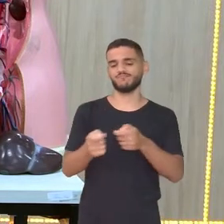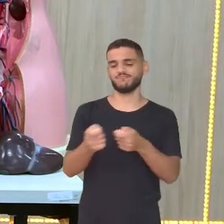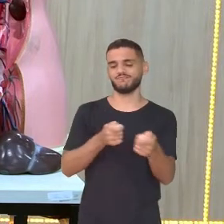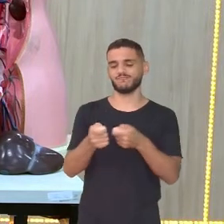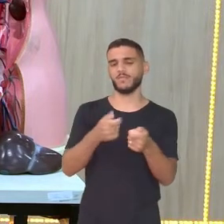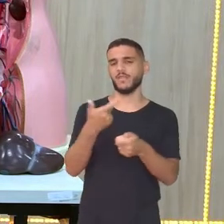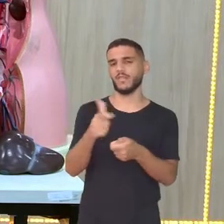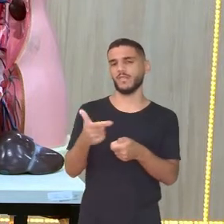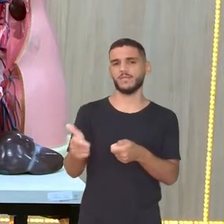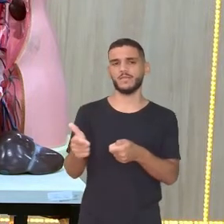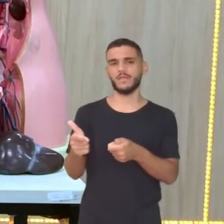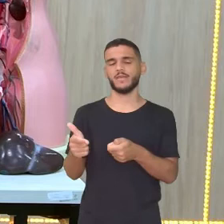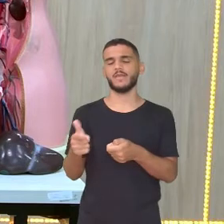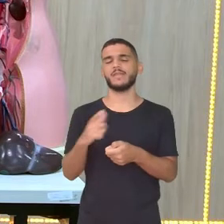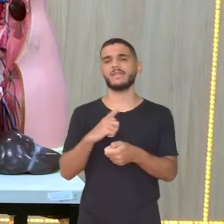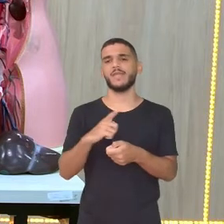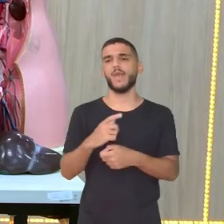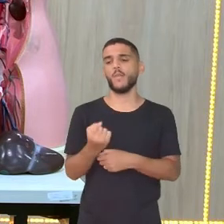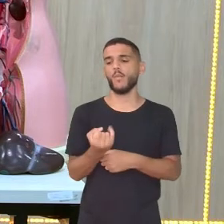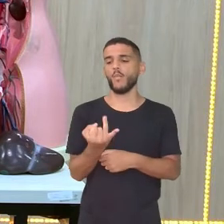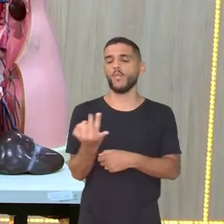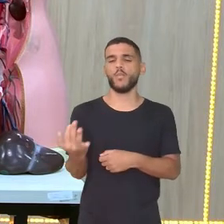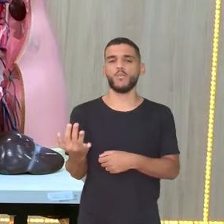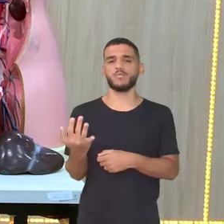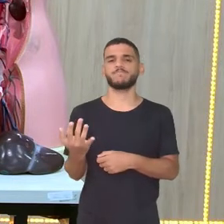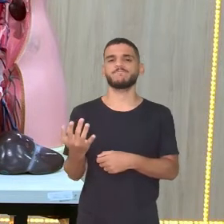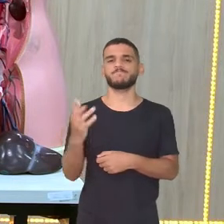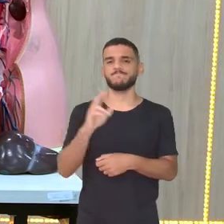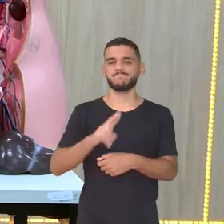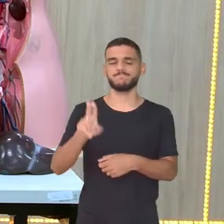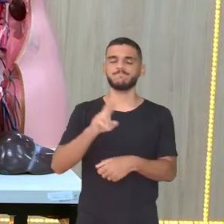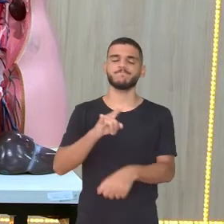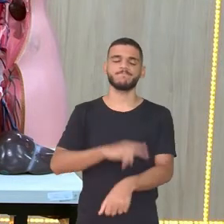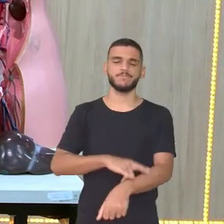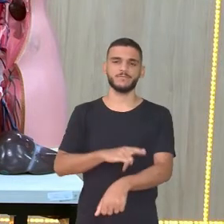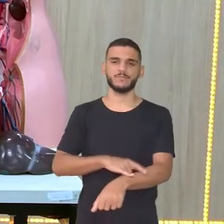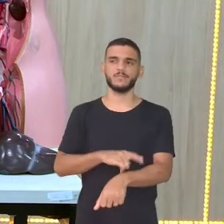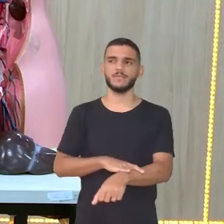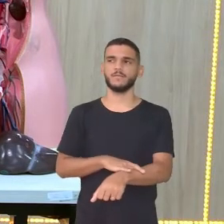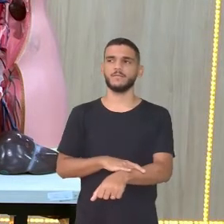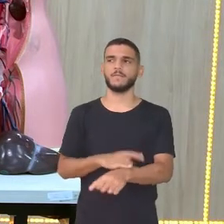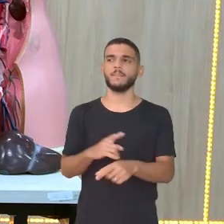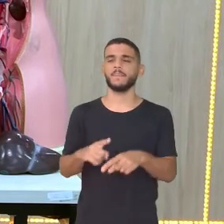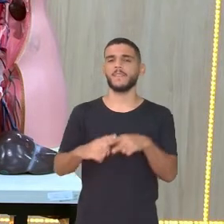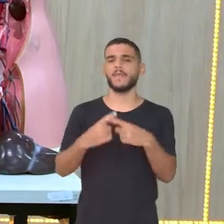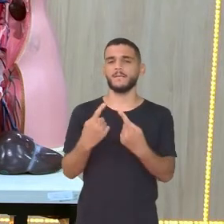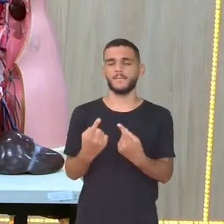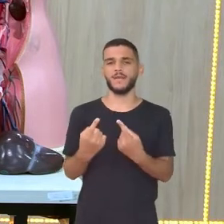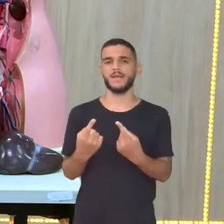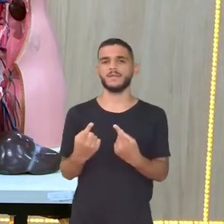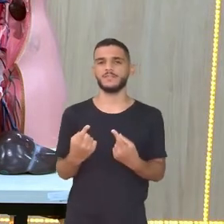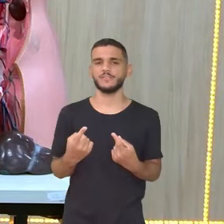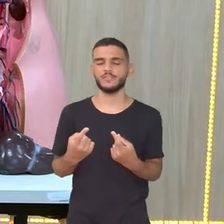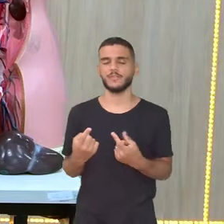a questão da quantidade, né, de urina. A gente pode aí conseguir, mas aí a questão de chegada e dela